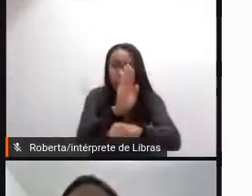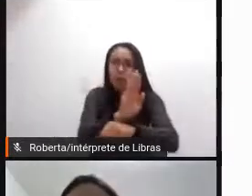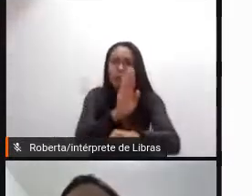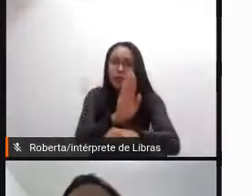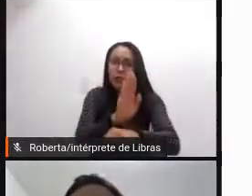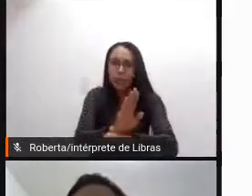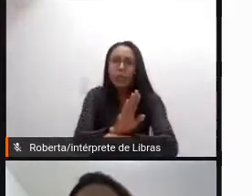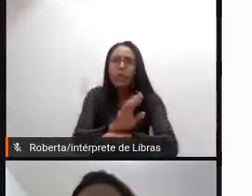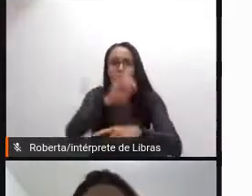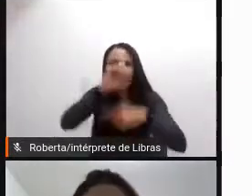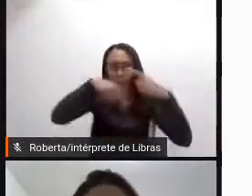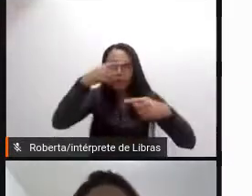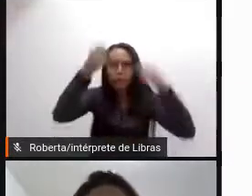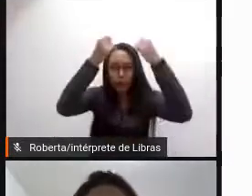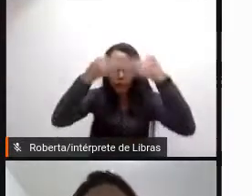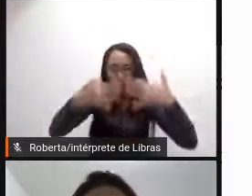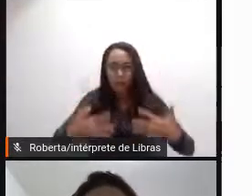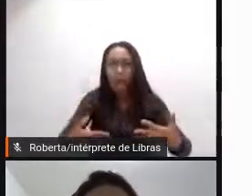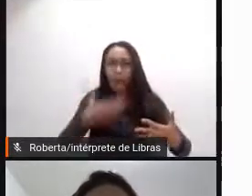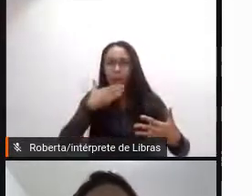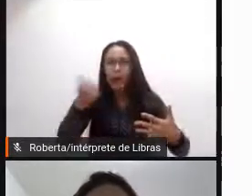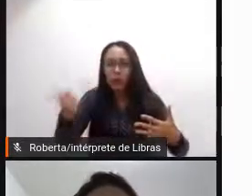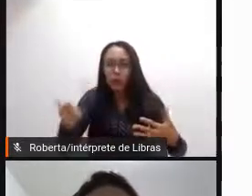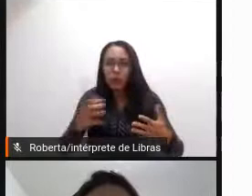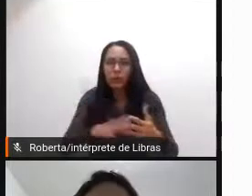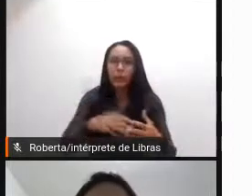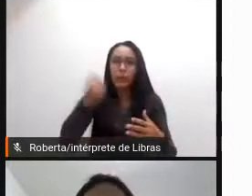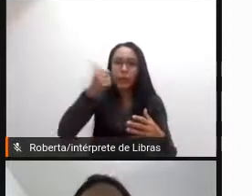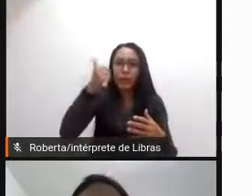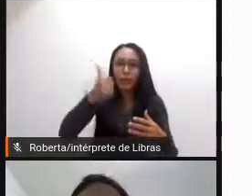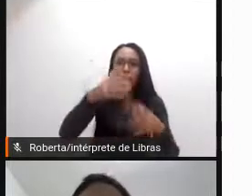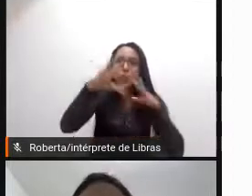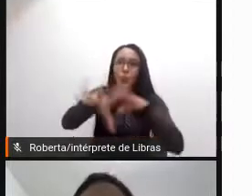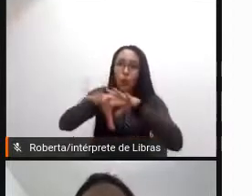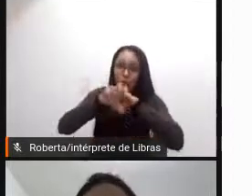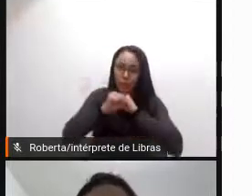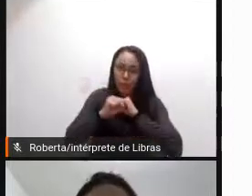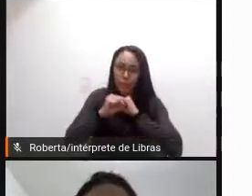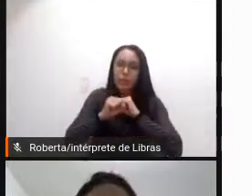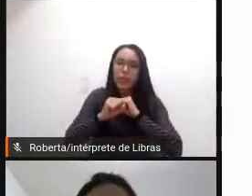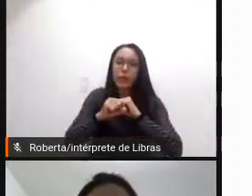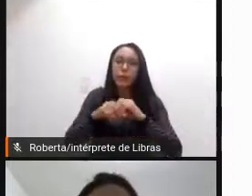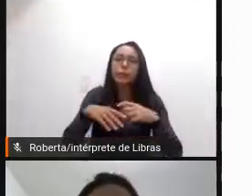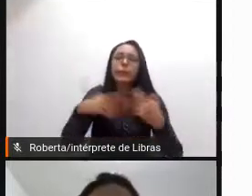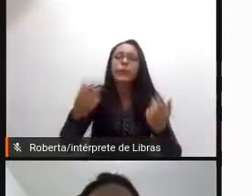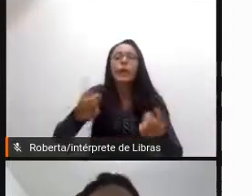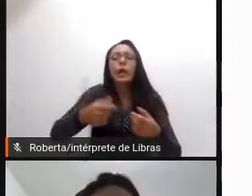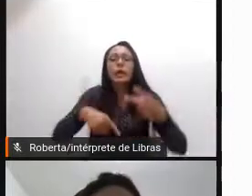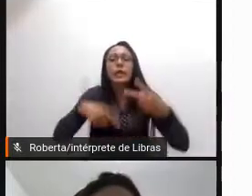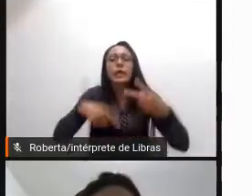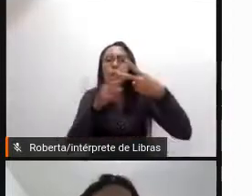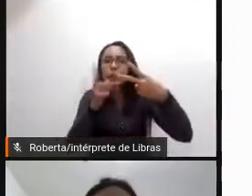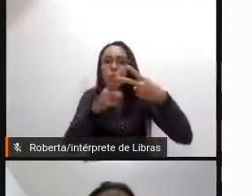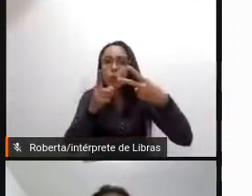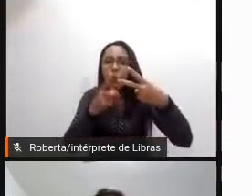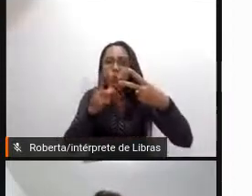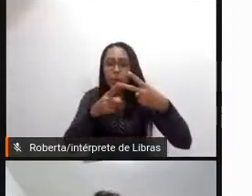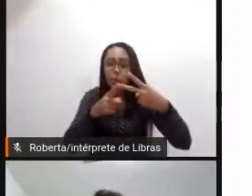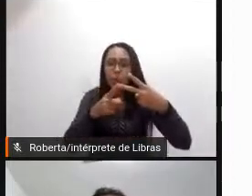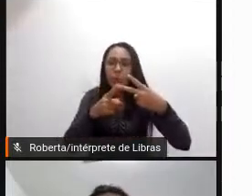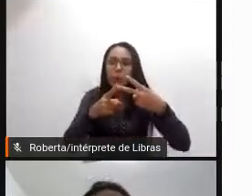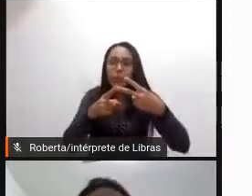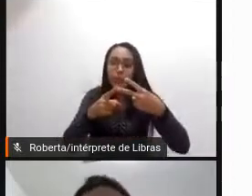mas saibam que a primeira forma de contaminação é essa, de gotículas, e a segunda forma é por meio do contato, é